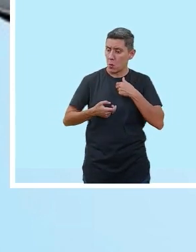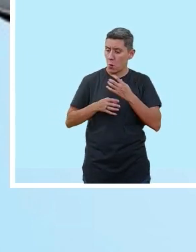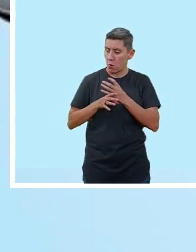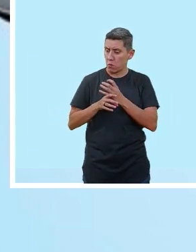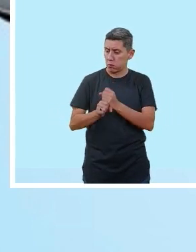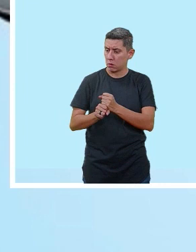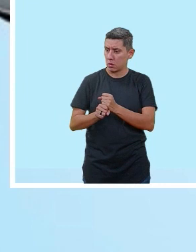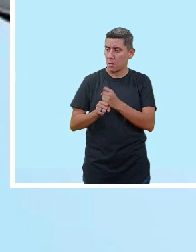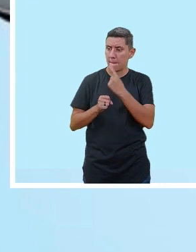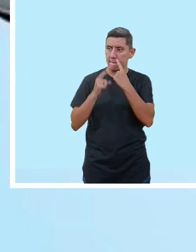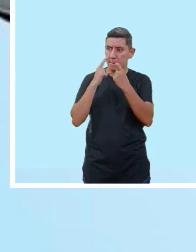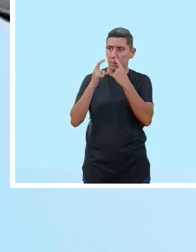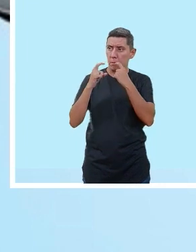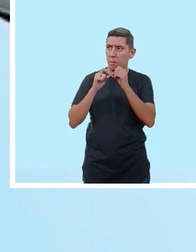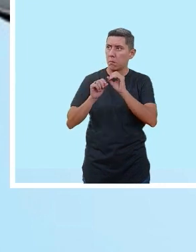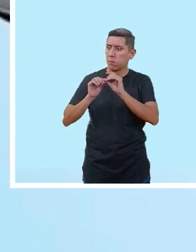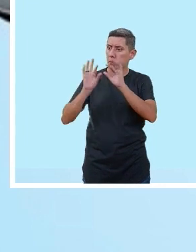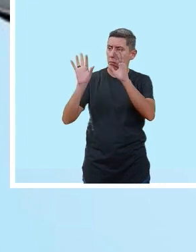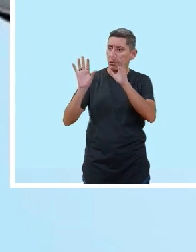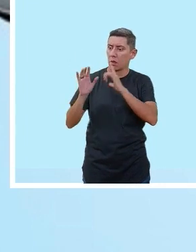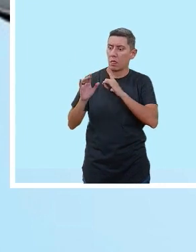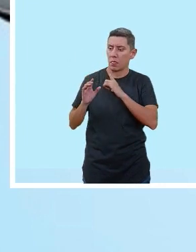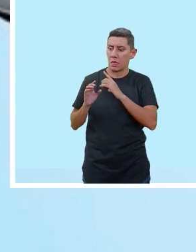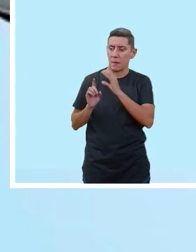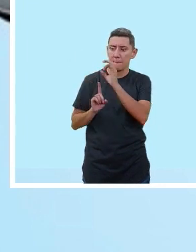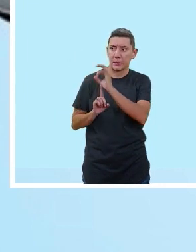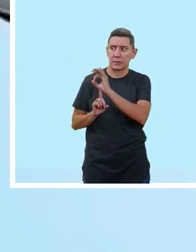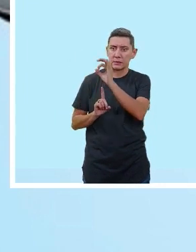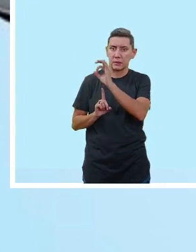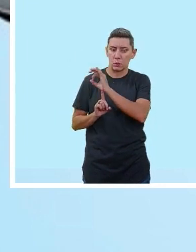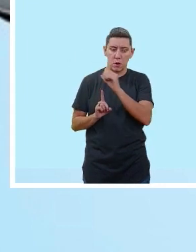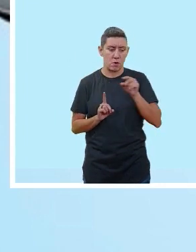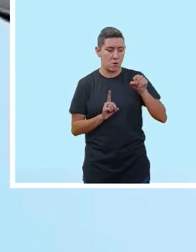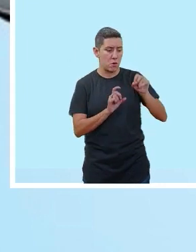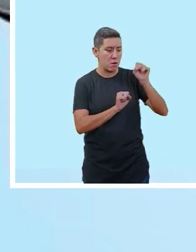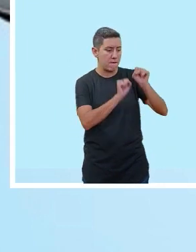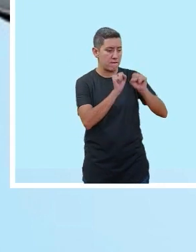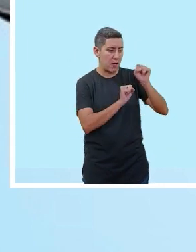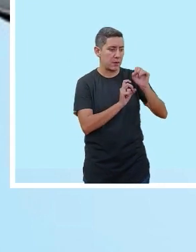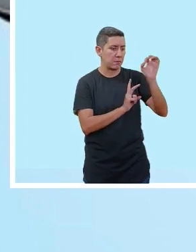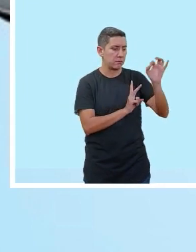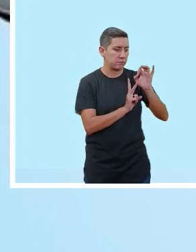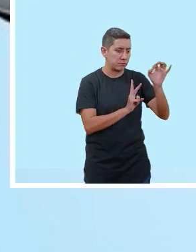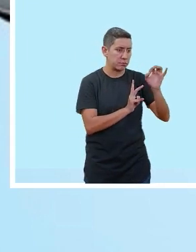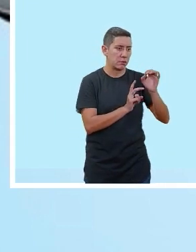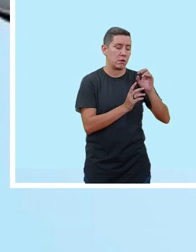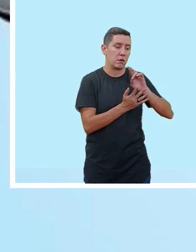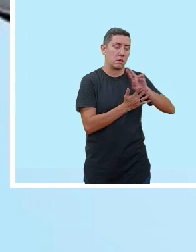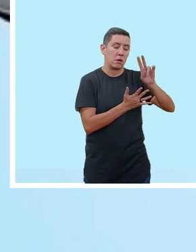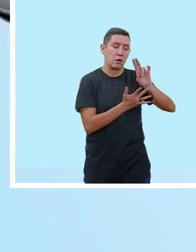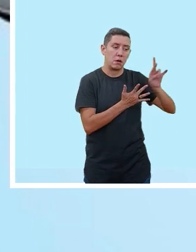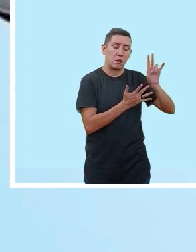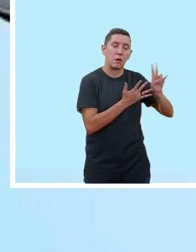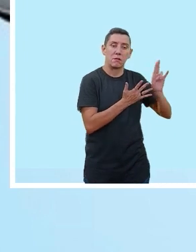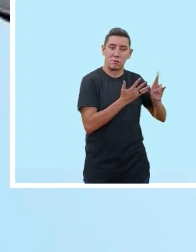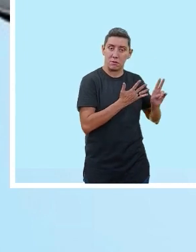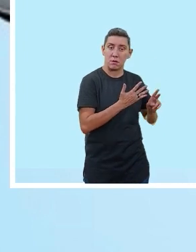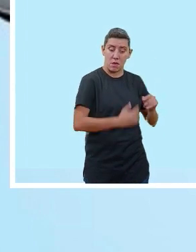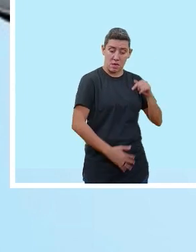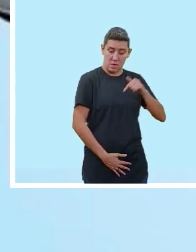empresa, um indivíduo ou uma autoridade tem, nós definimos 3 escopos, né? E eu vou comentar um pouquinho sobre eles